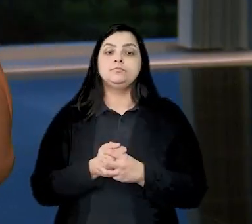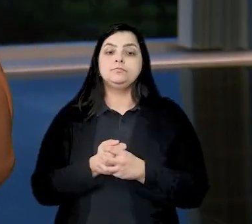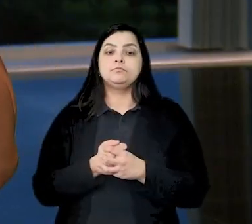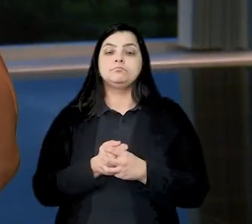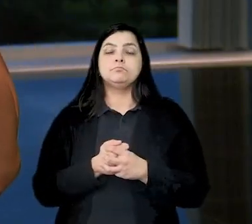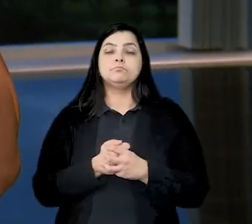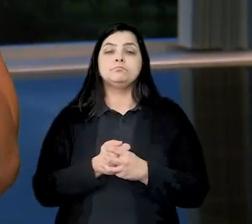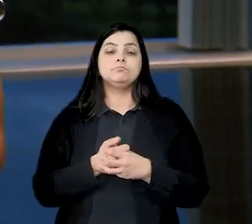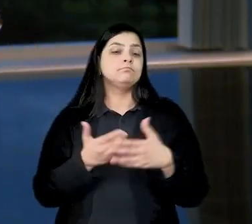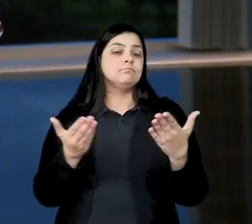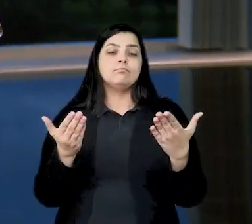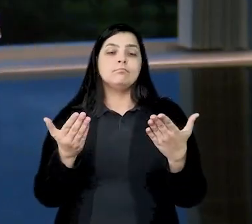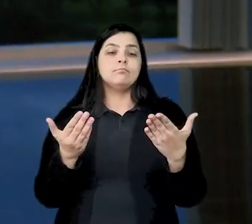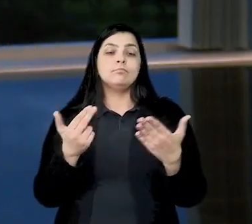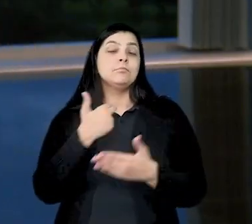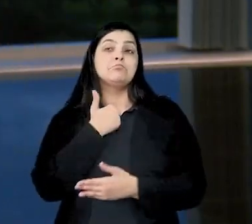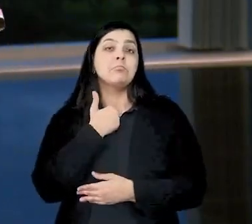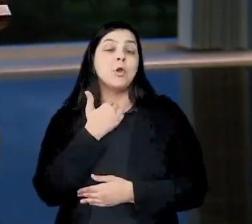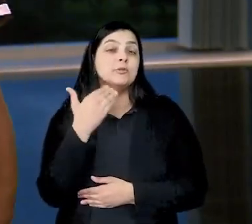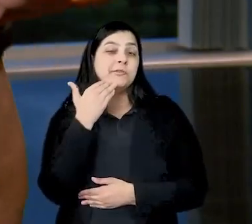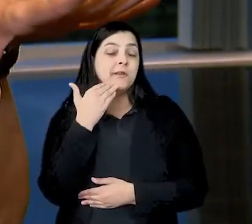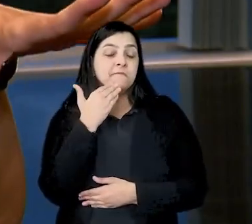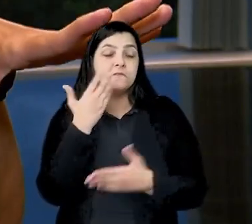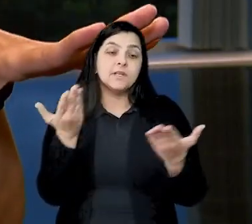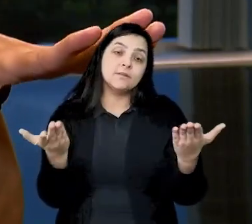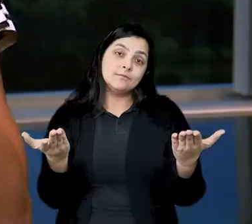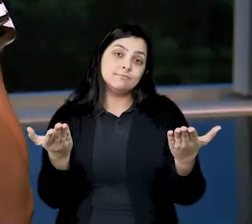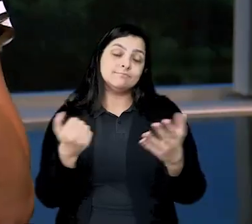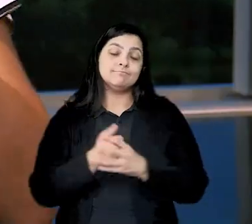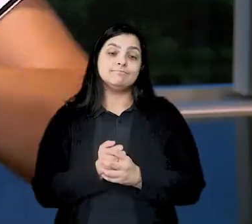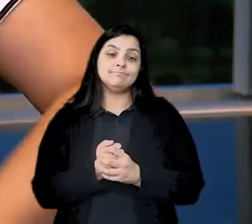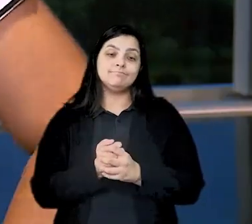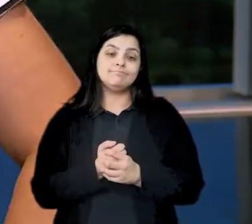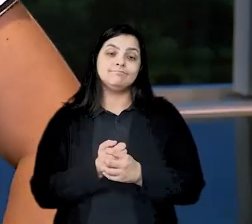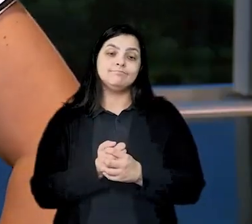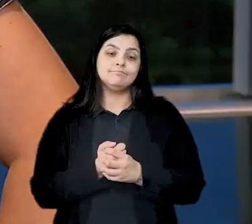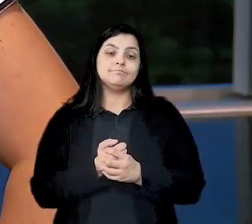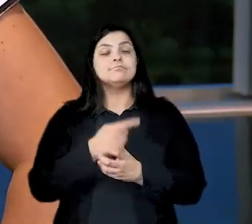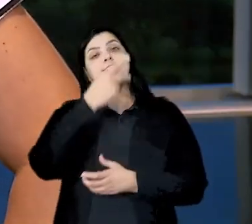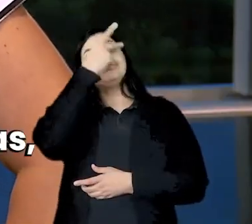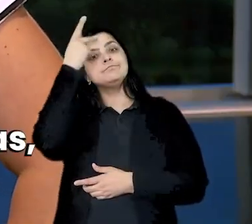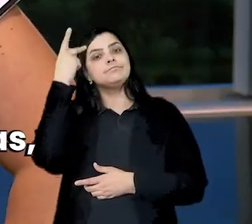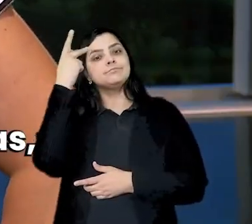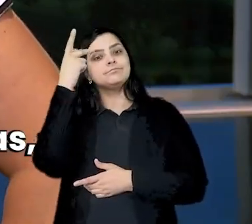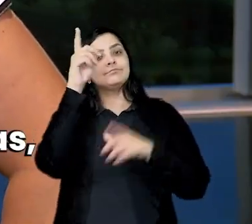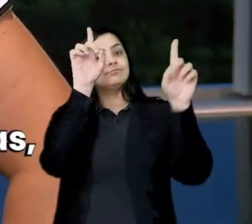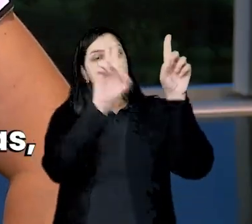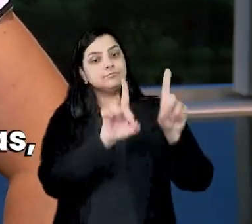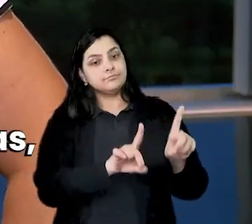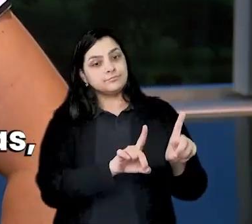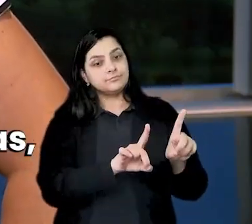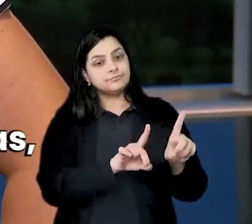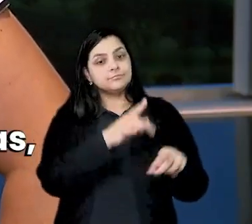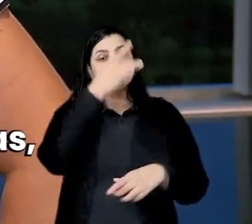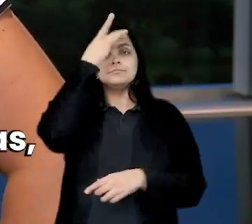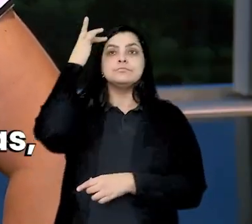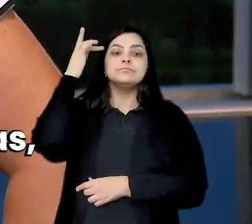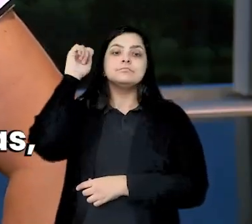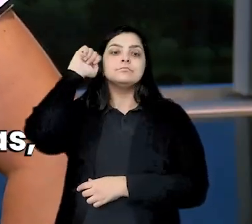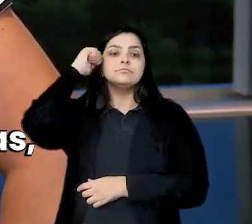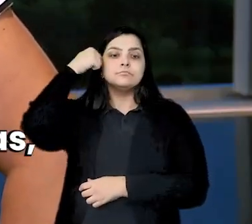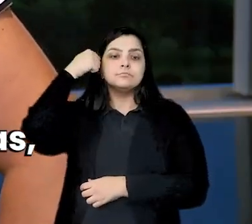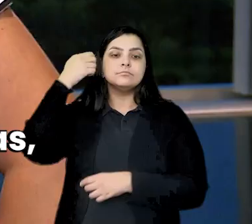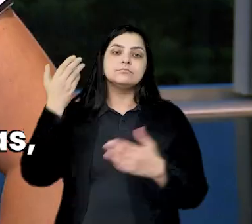azuis. Ele não poderia ter nenhum defeito. Então, as pessoas com deficiência e